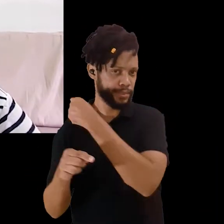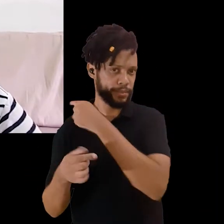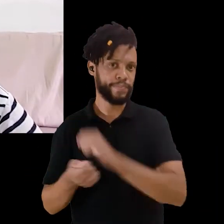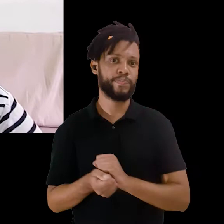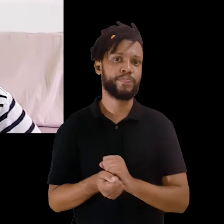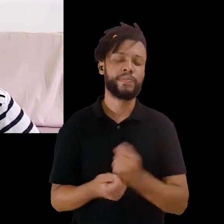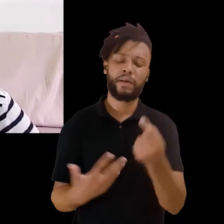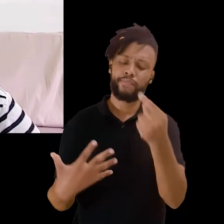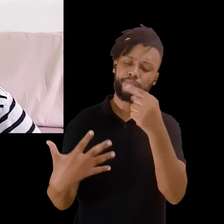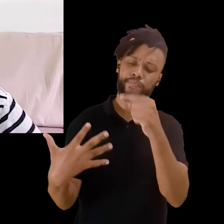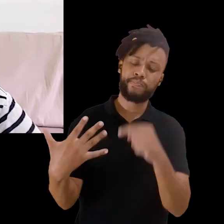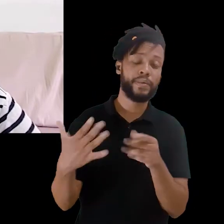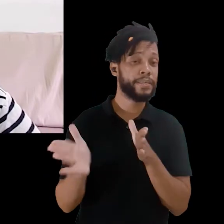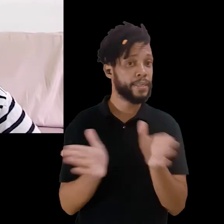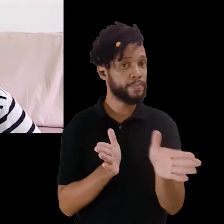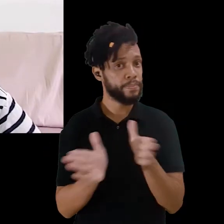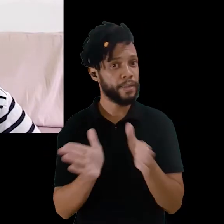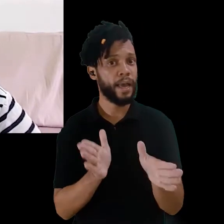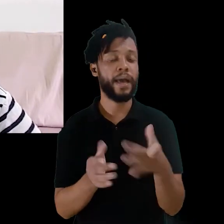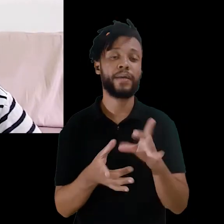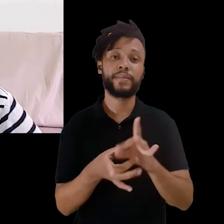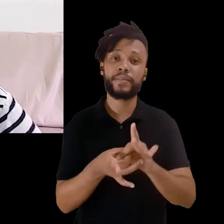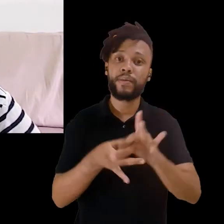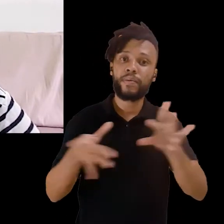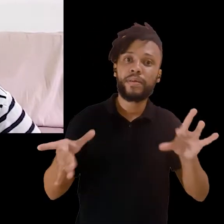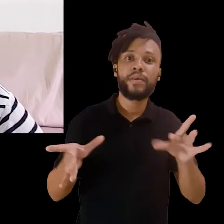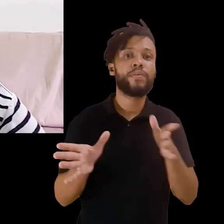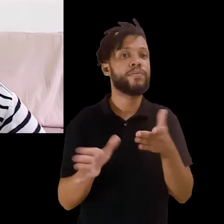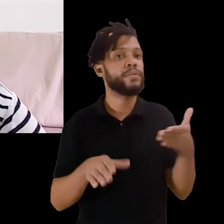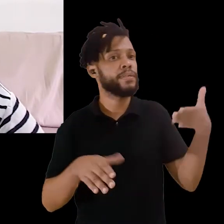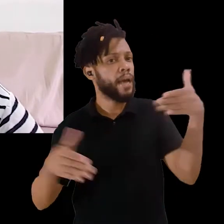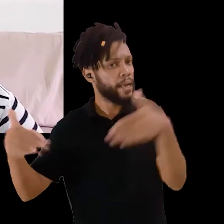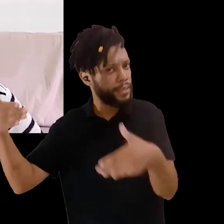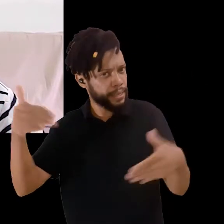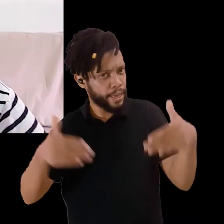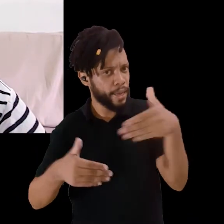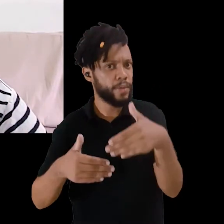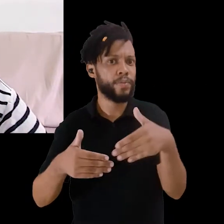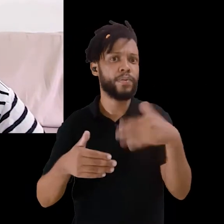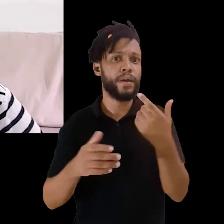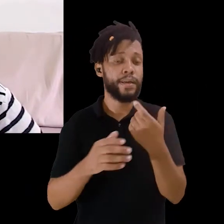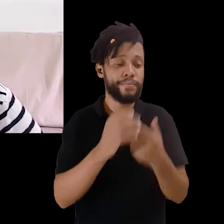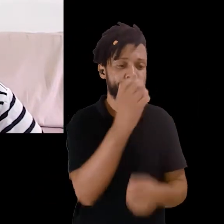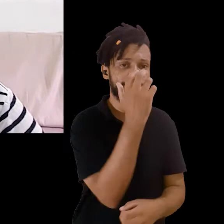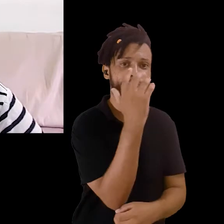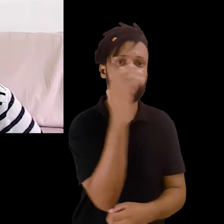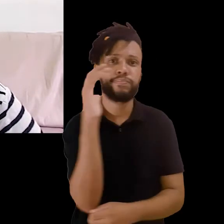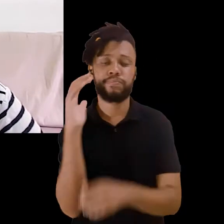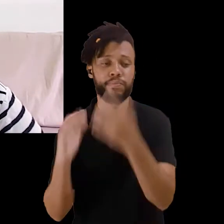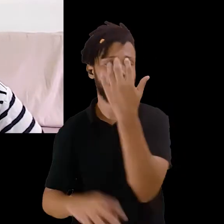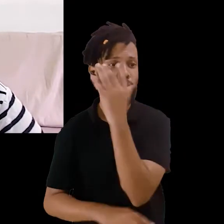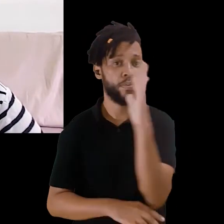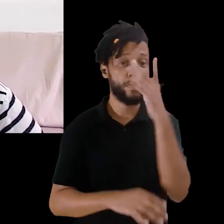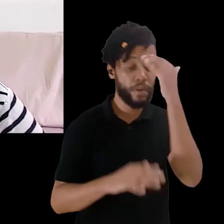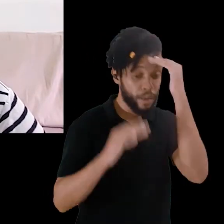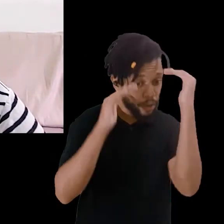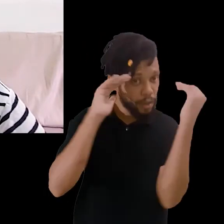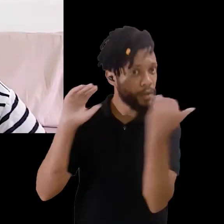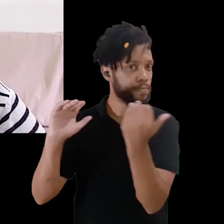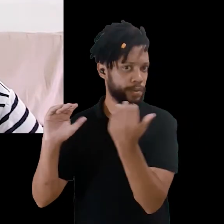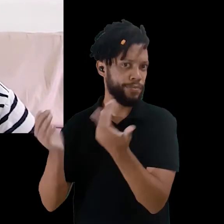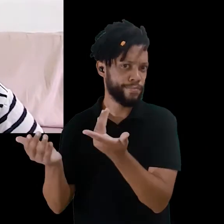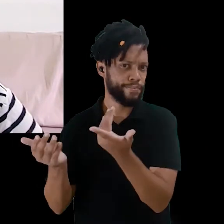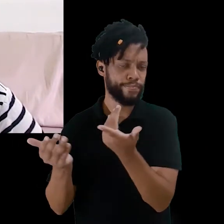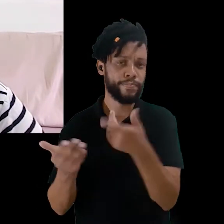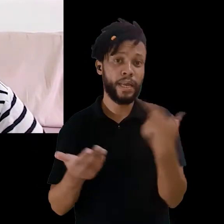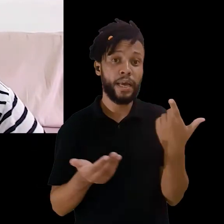acessibilidade, democratização de acesso e respeito ao meio ambiente. Dá um pulinho lá na aula 4 para você ficar